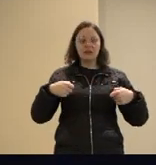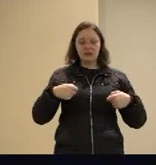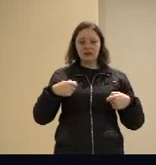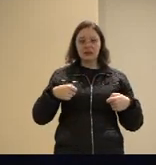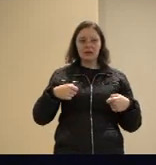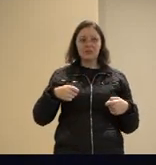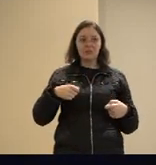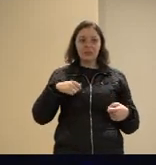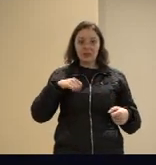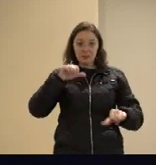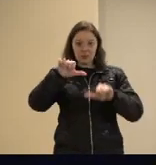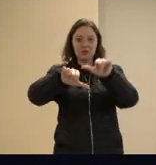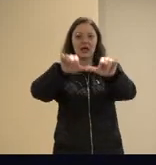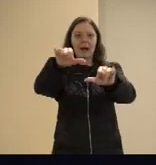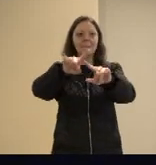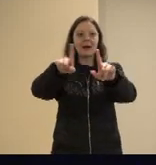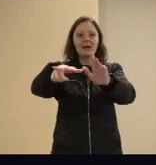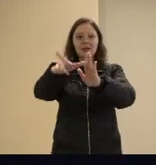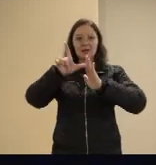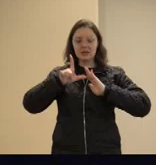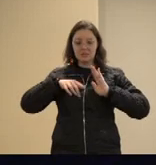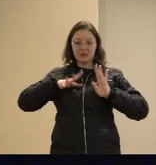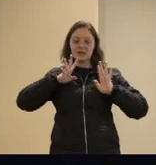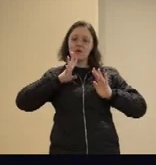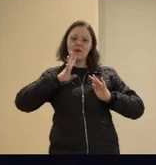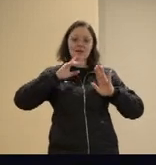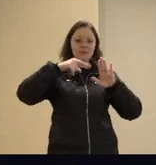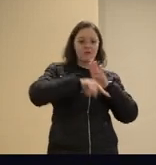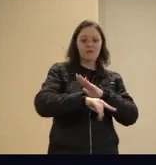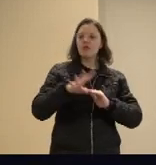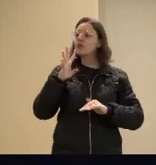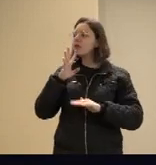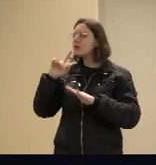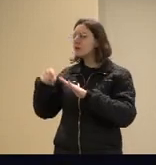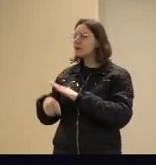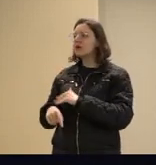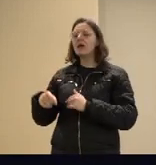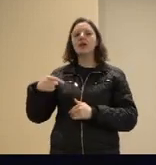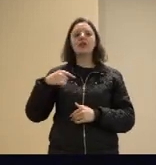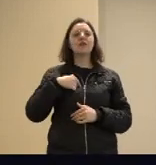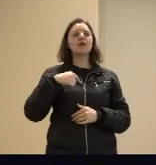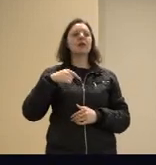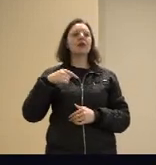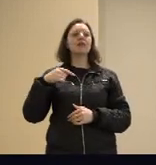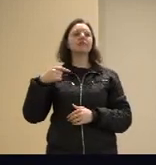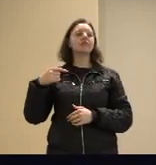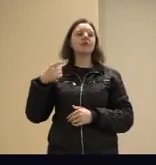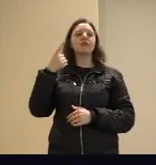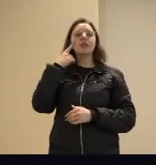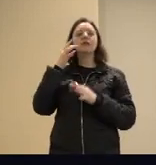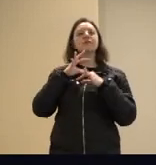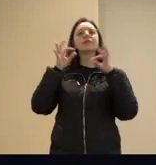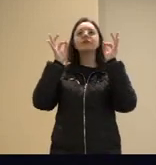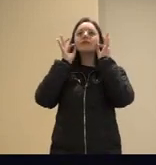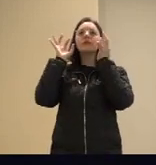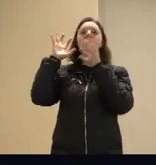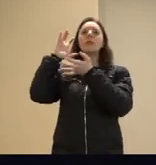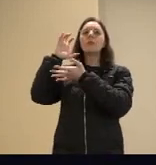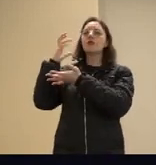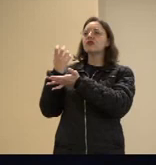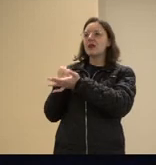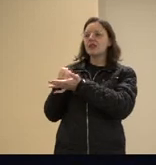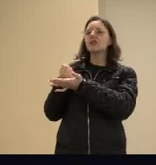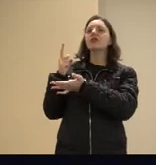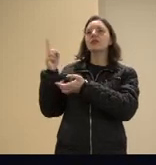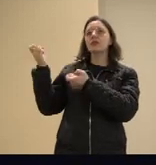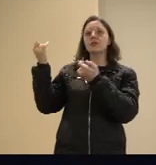imersão. Eu estava escutando essa semana um podcast sobre um historiador, e ele dizia que para você poder escrever